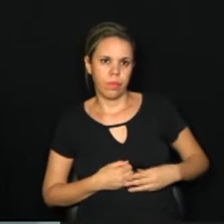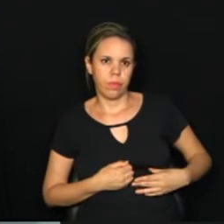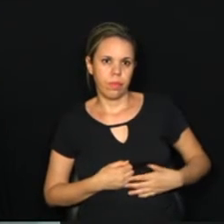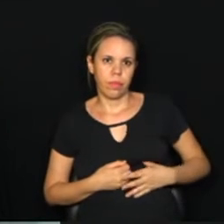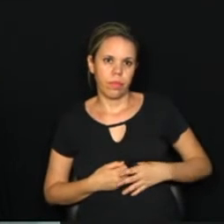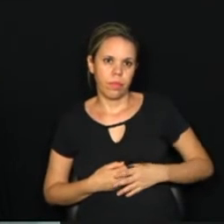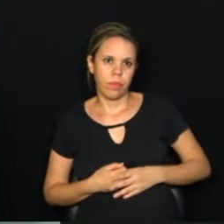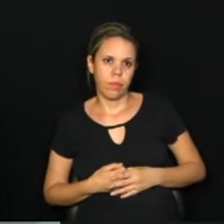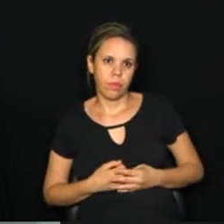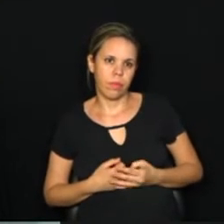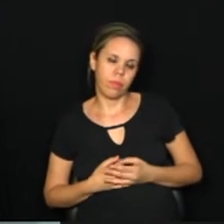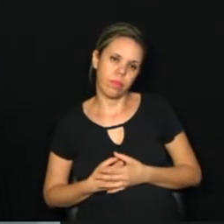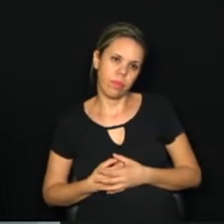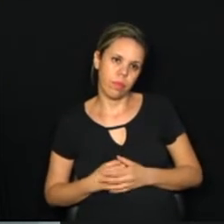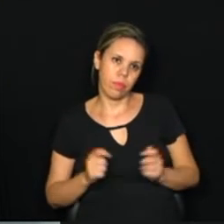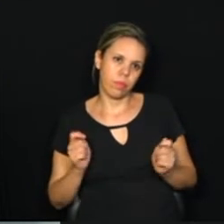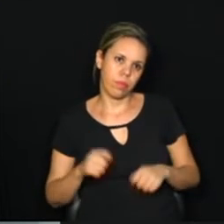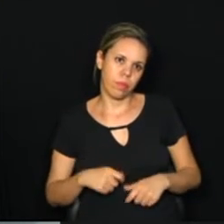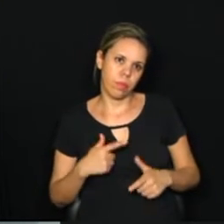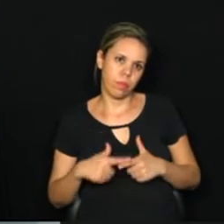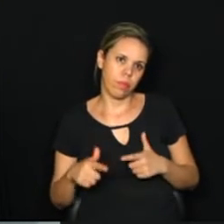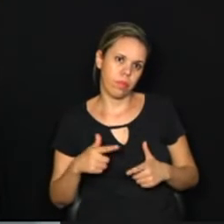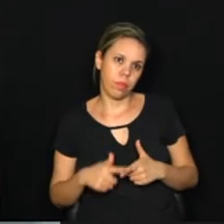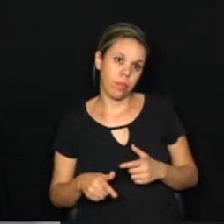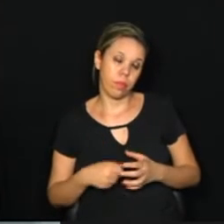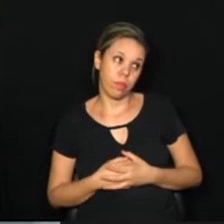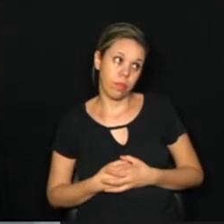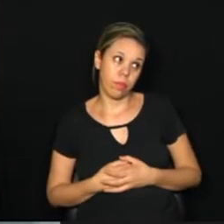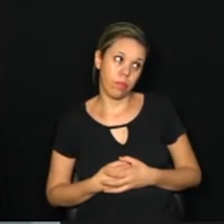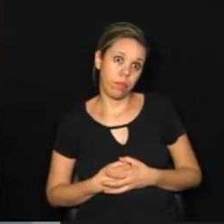serem possíveis de